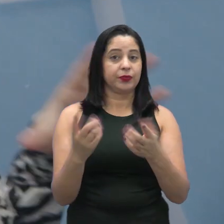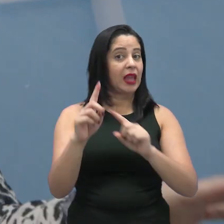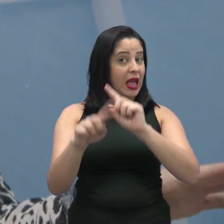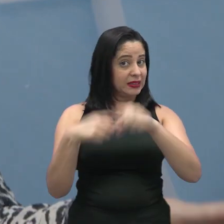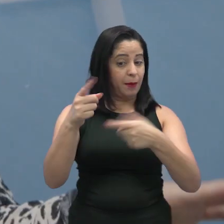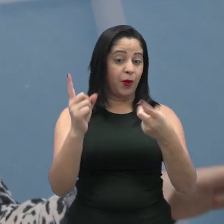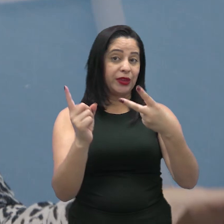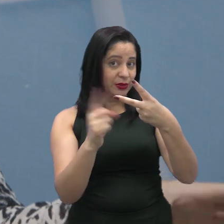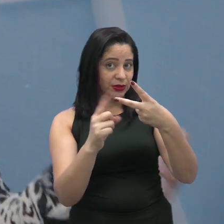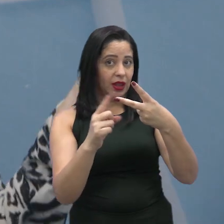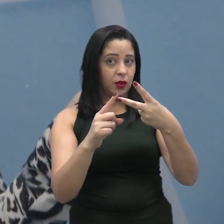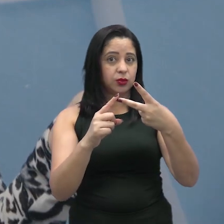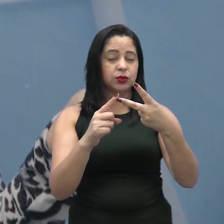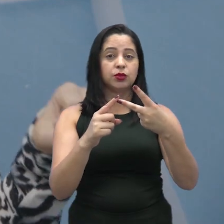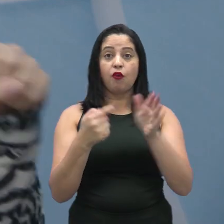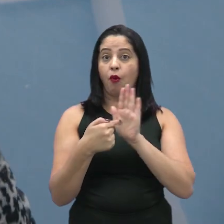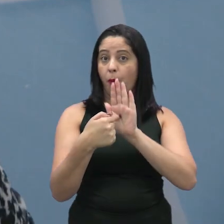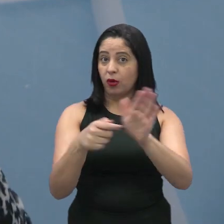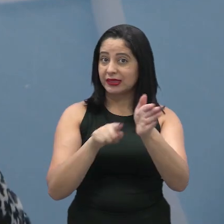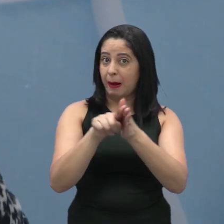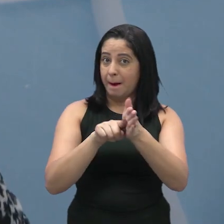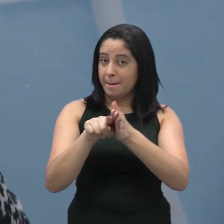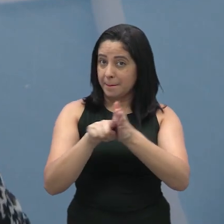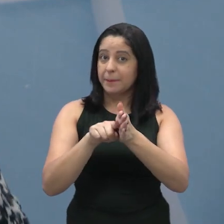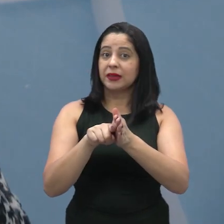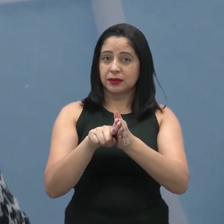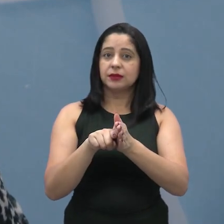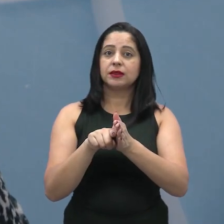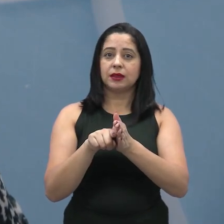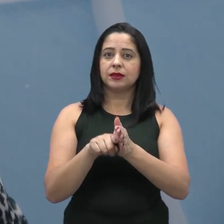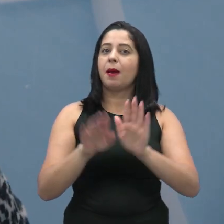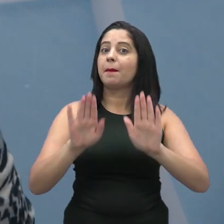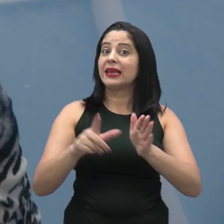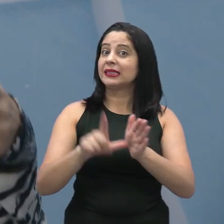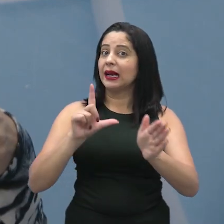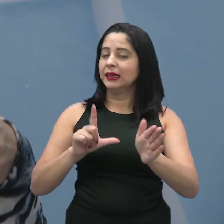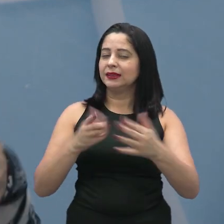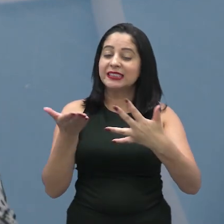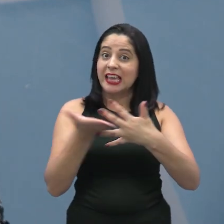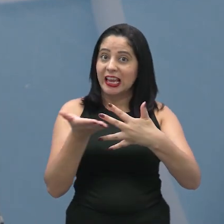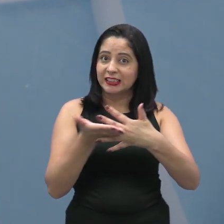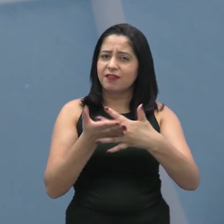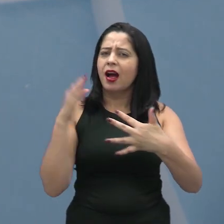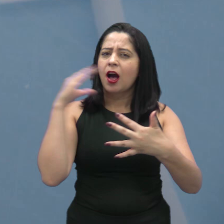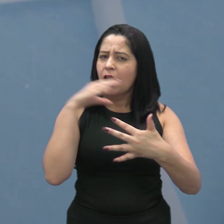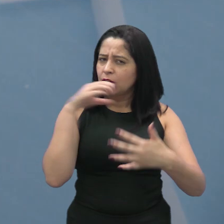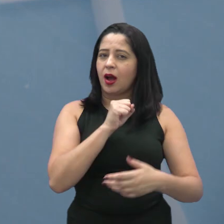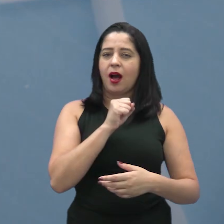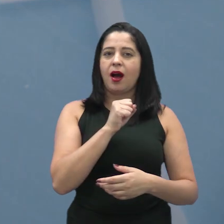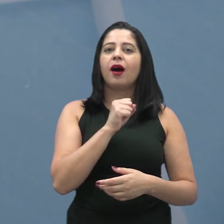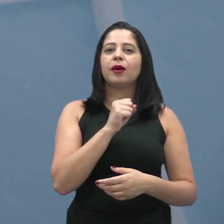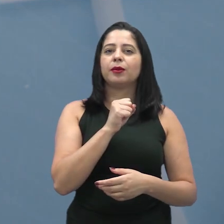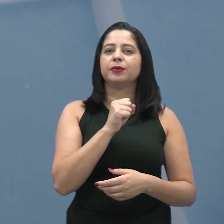bloco falando de uma pesquisa recente que saiu também, mas antes a gente vai para um rápido intervalo, mas é muito